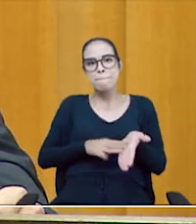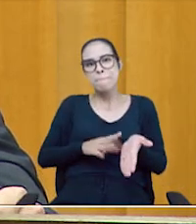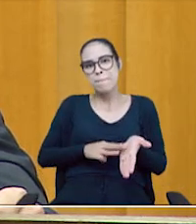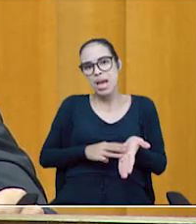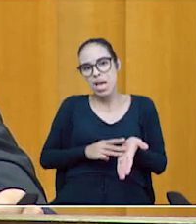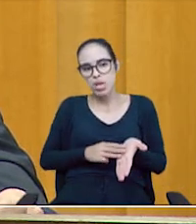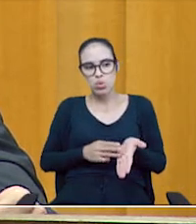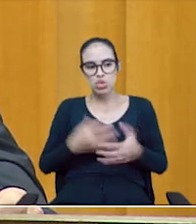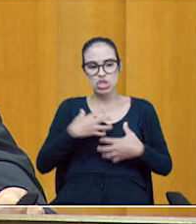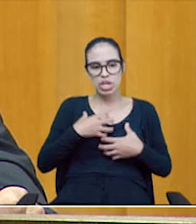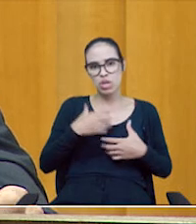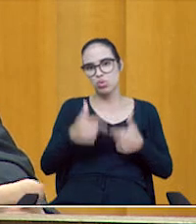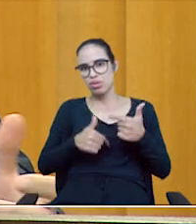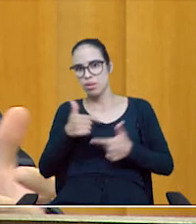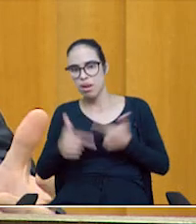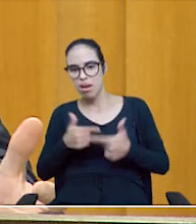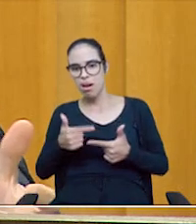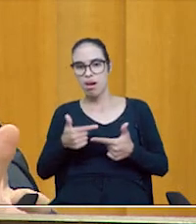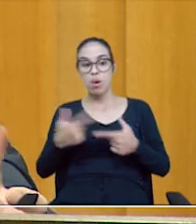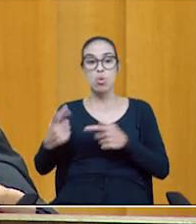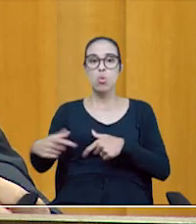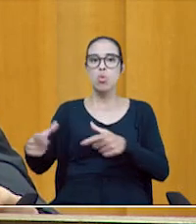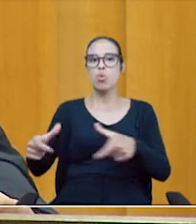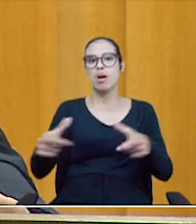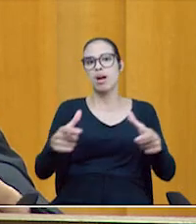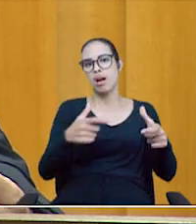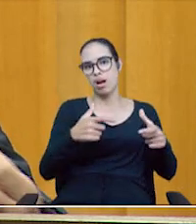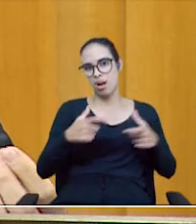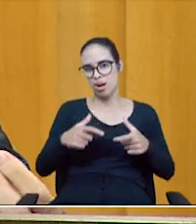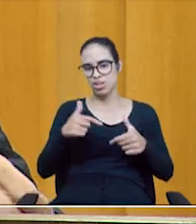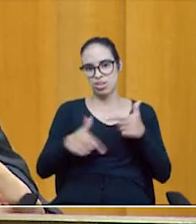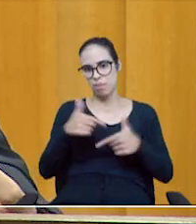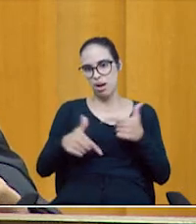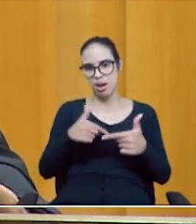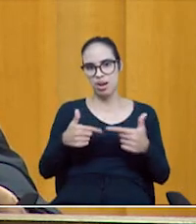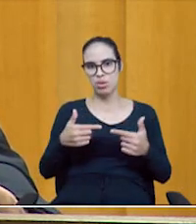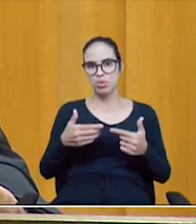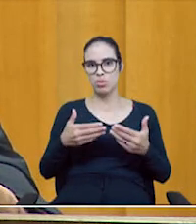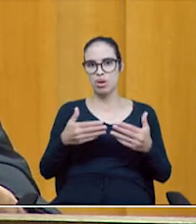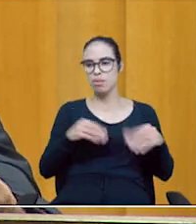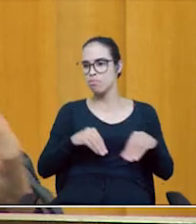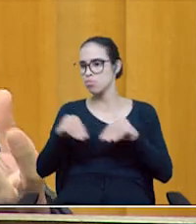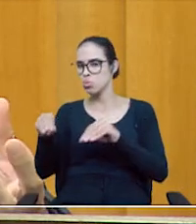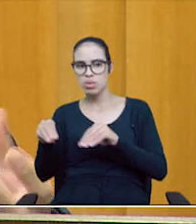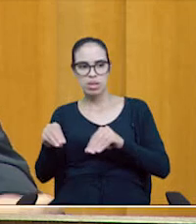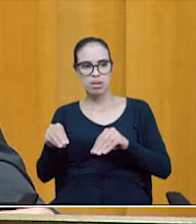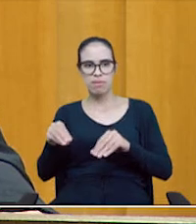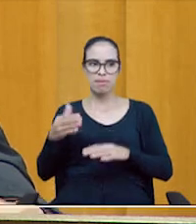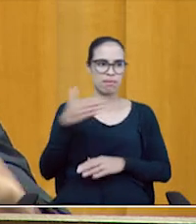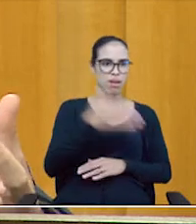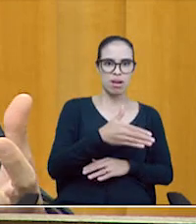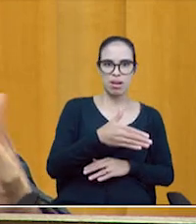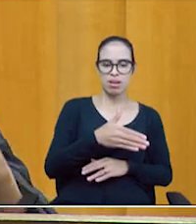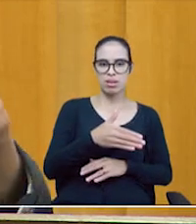e, obviamente, os locais, as unidades de trabalho. Nós temos uma deslocalização ou uma perda de referência